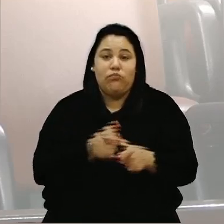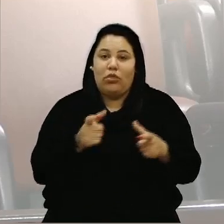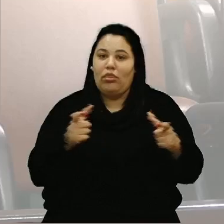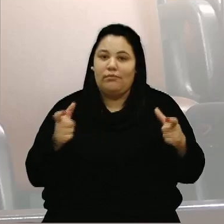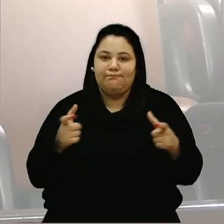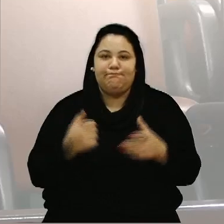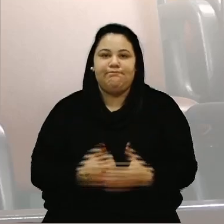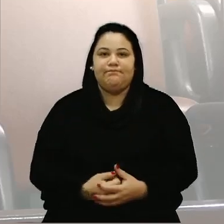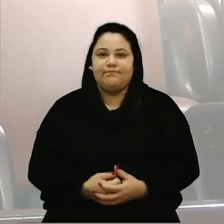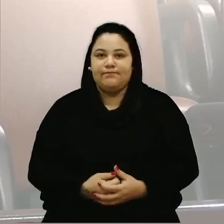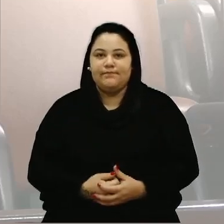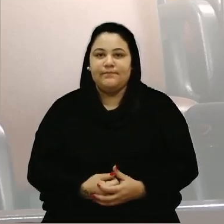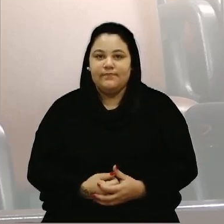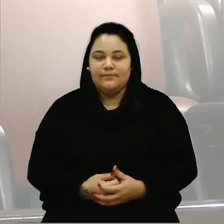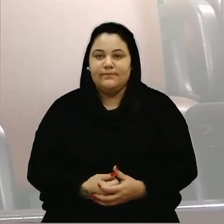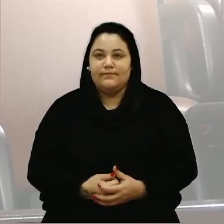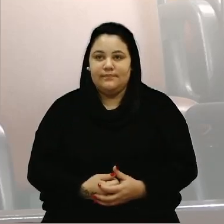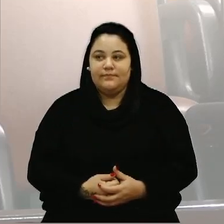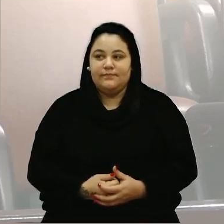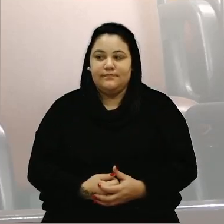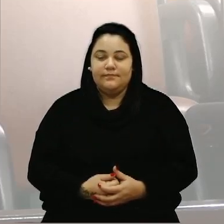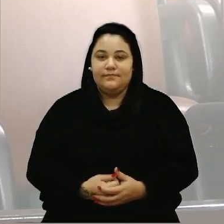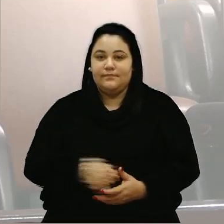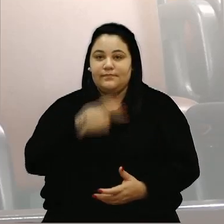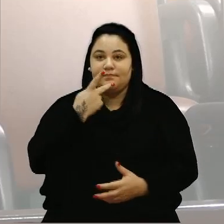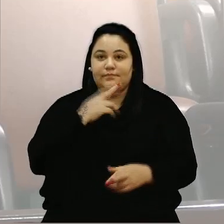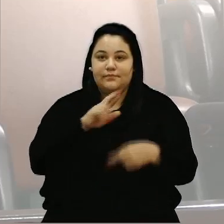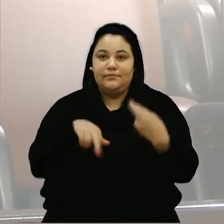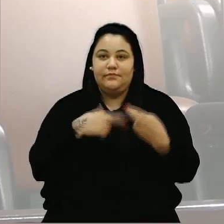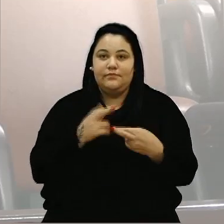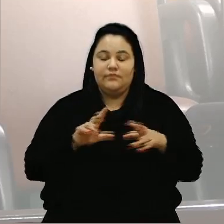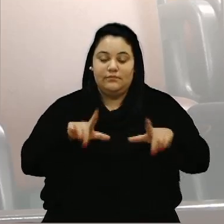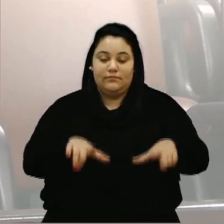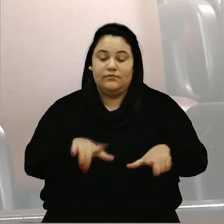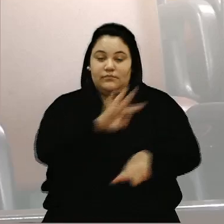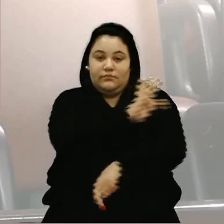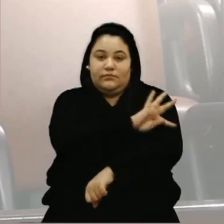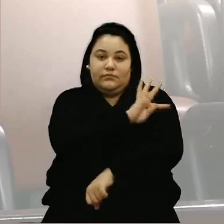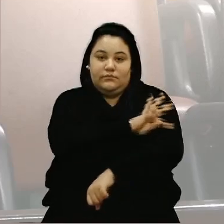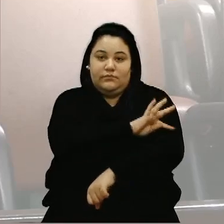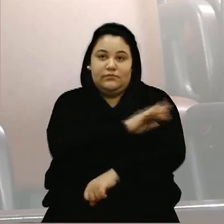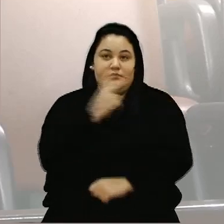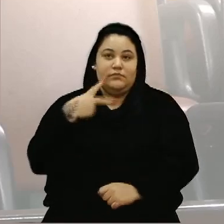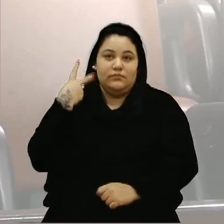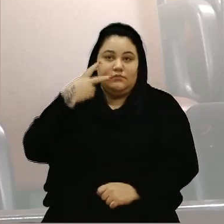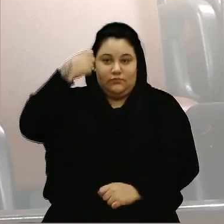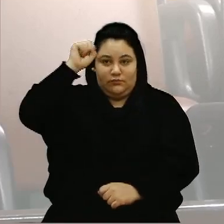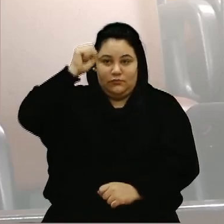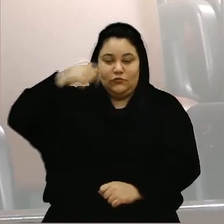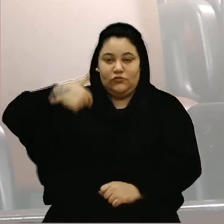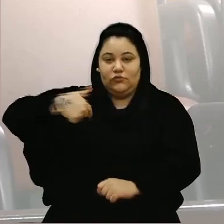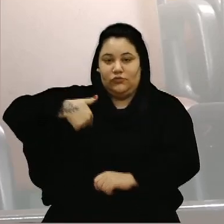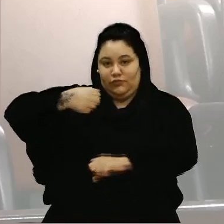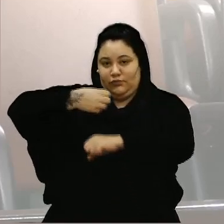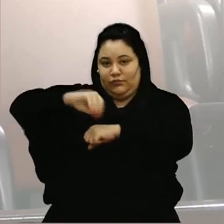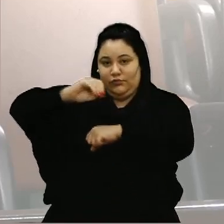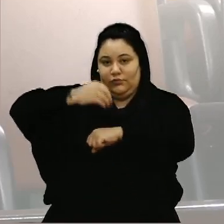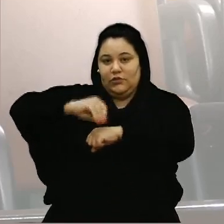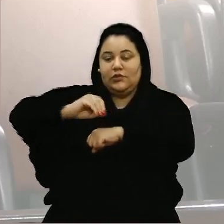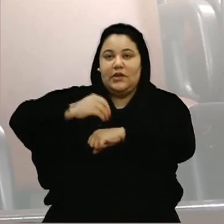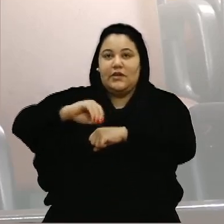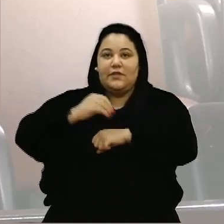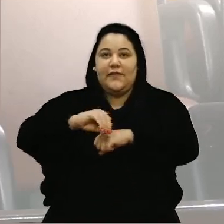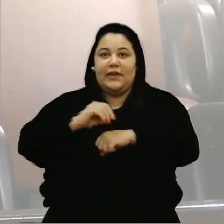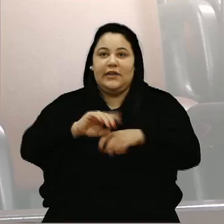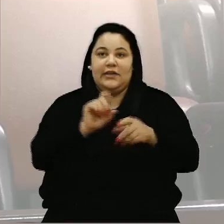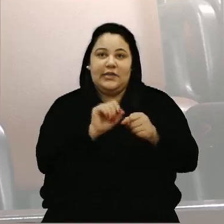declarar o voto. Quanto o local da farmácia, o vereador Xuxa já fez uma indicação e foi feito um